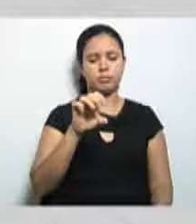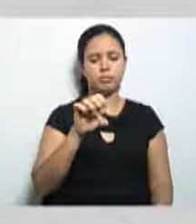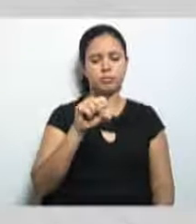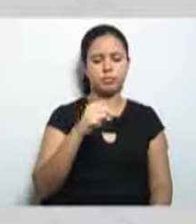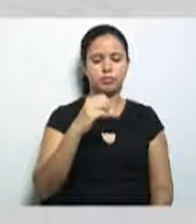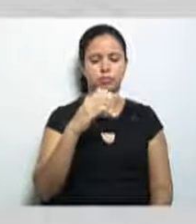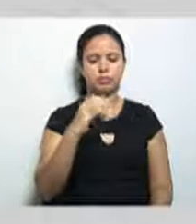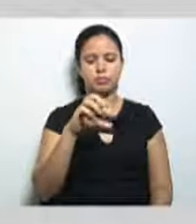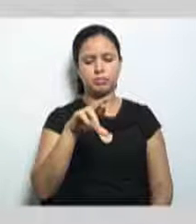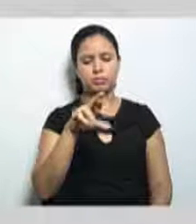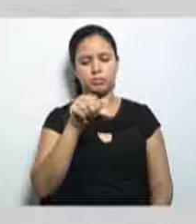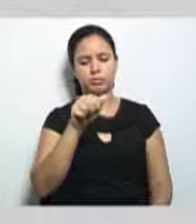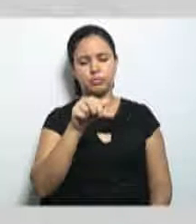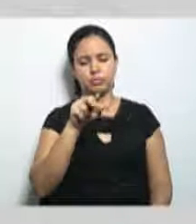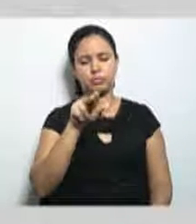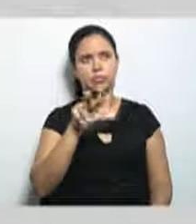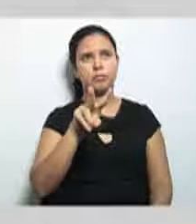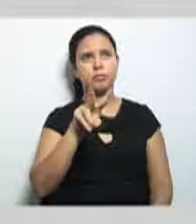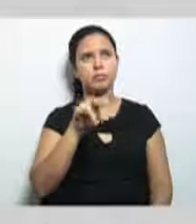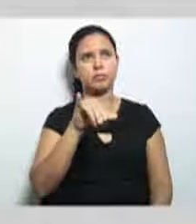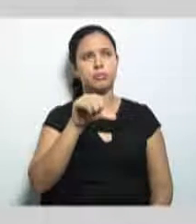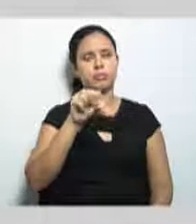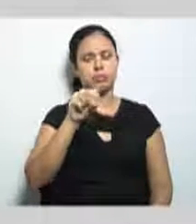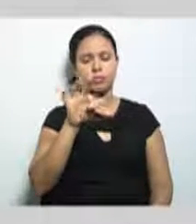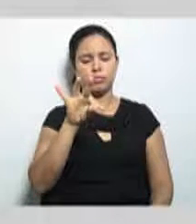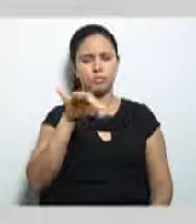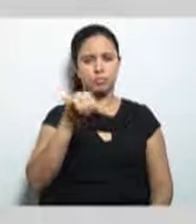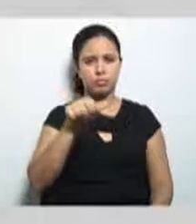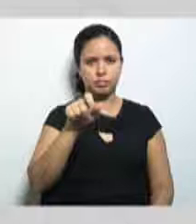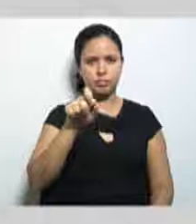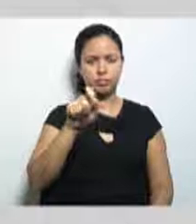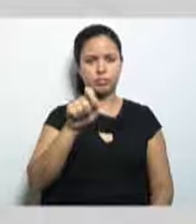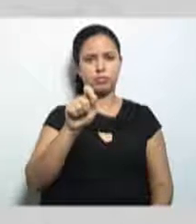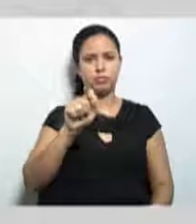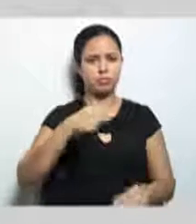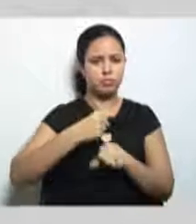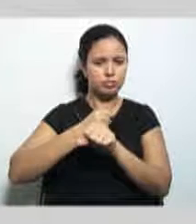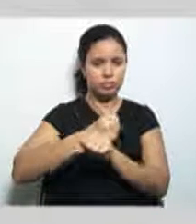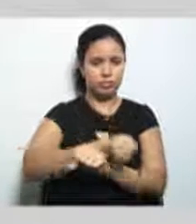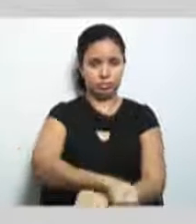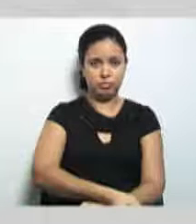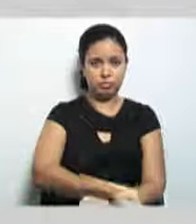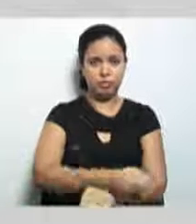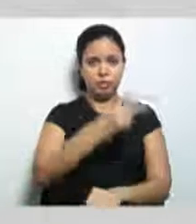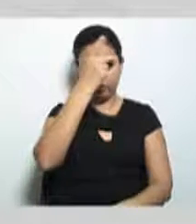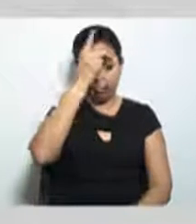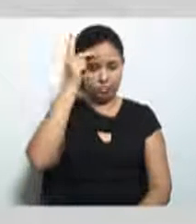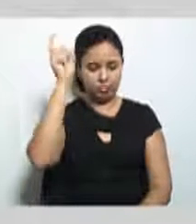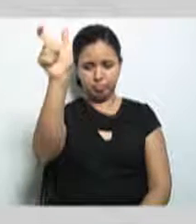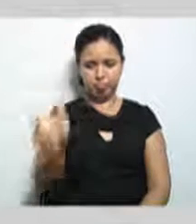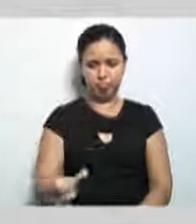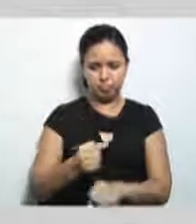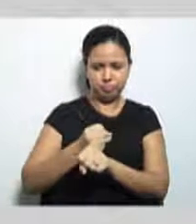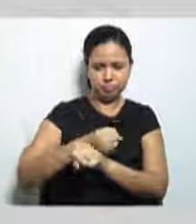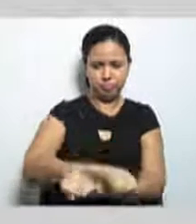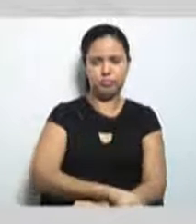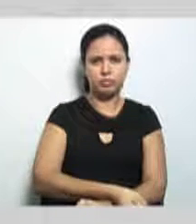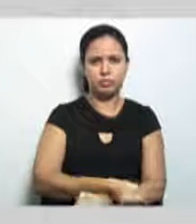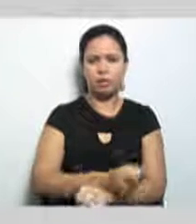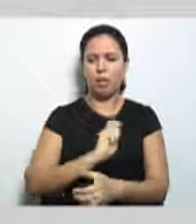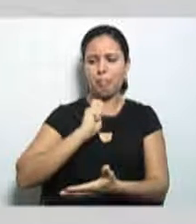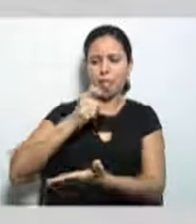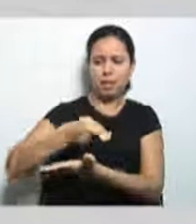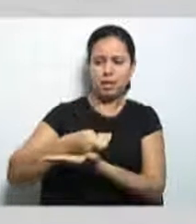forçado, não era remunerado. O escravo era tratado como um objeto, como uma coisa. Ele